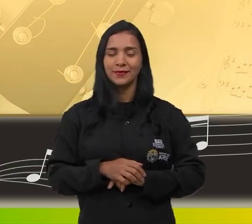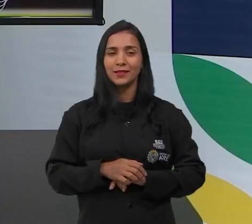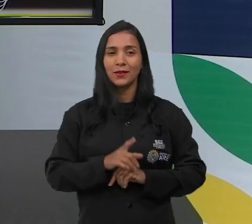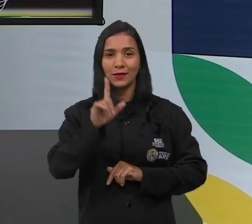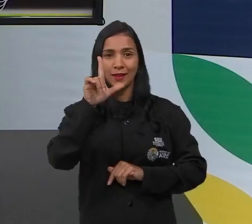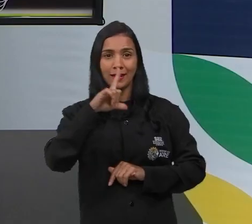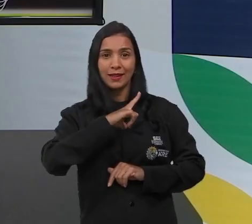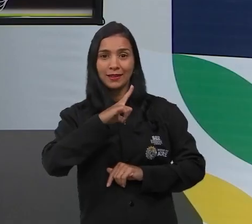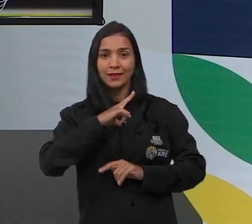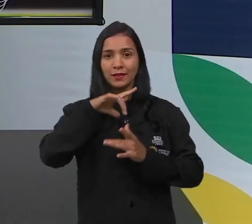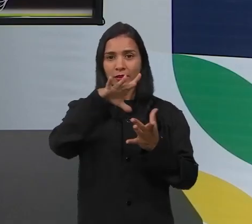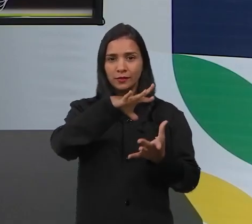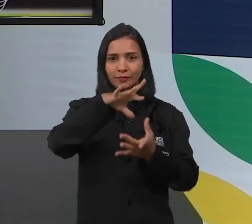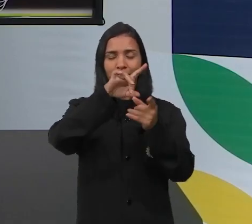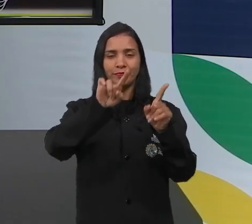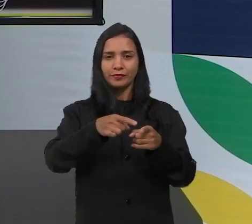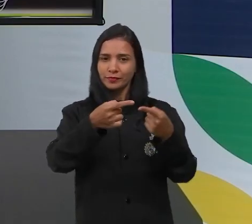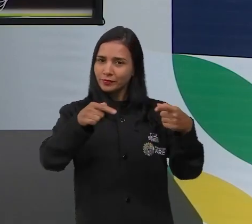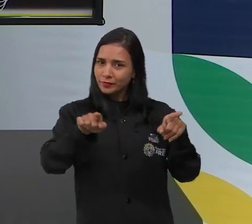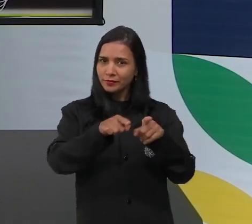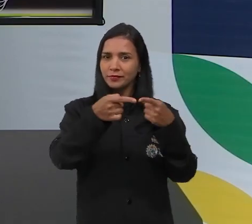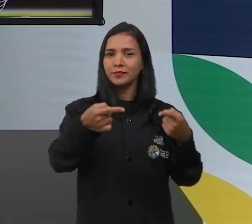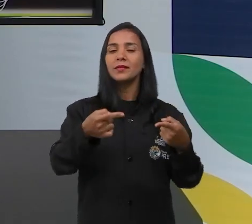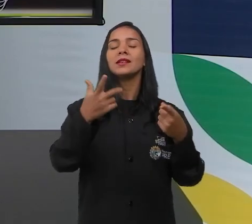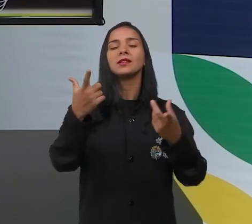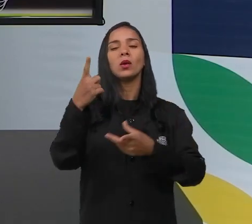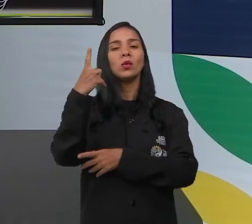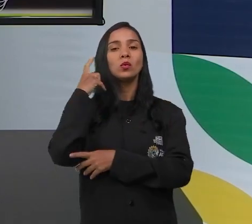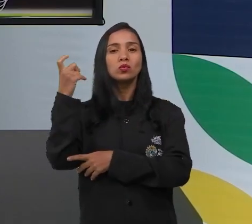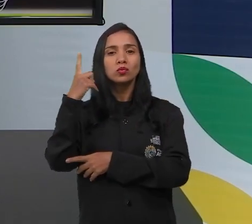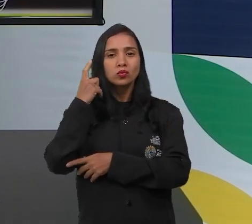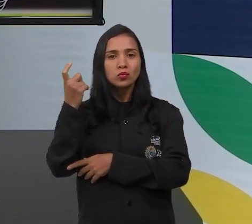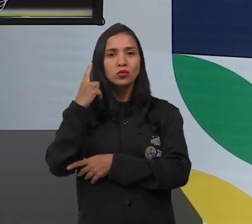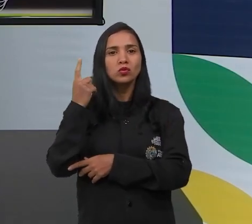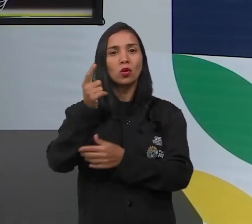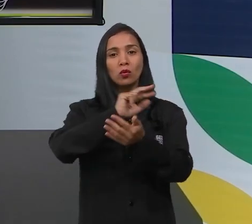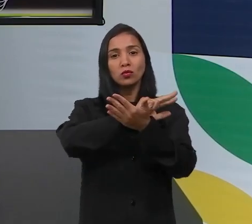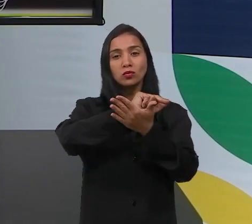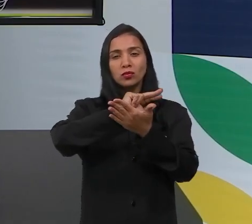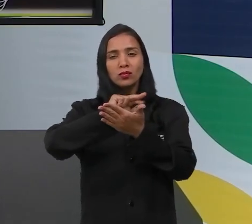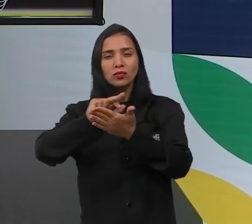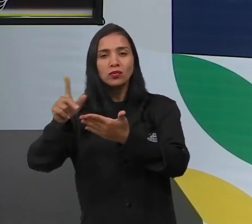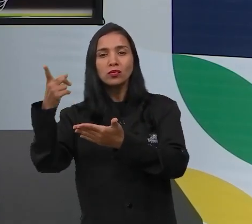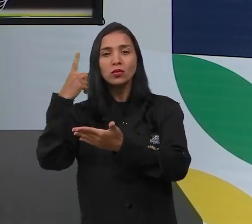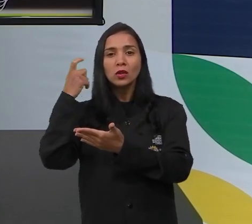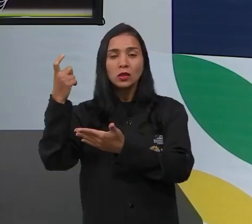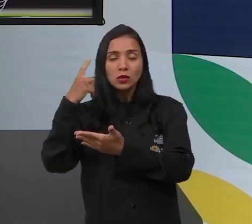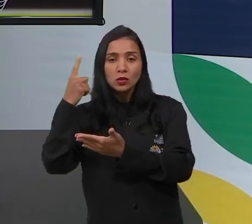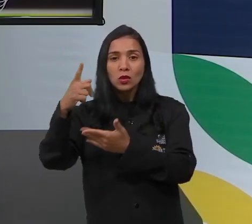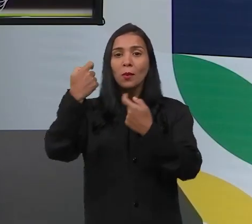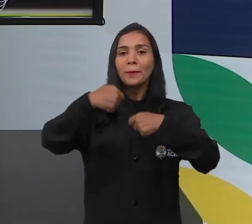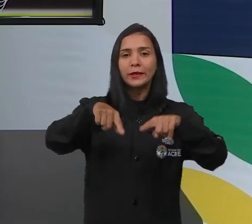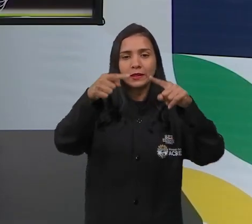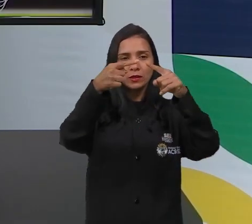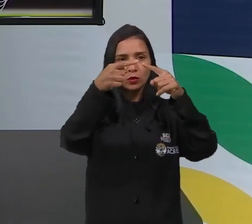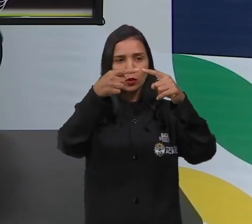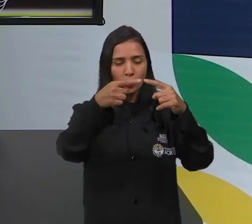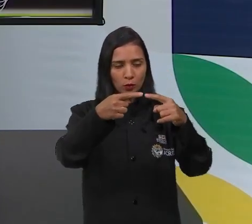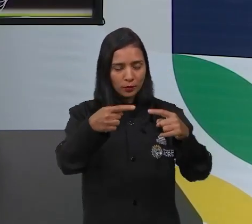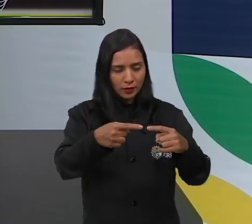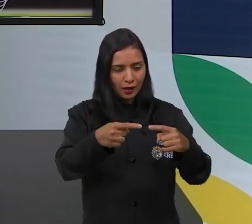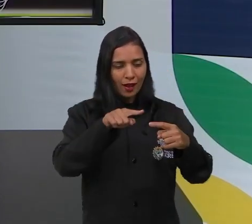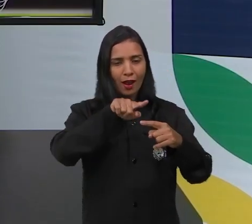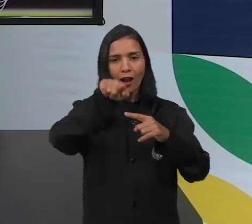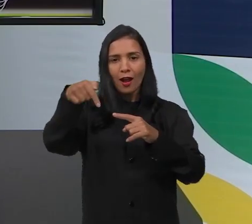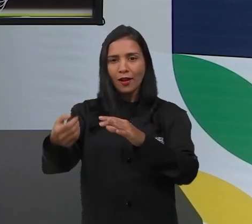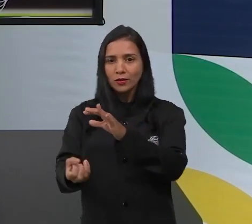os sons eles servem para compor as músicas, para fazer as músicas, mas esses sons eles precisam estar em harmonia. Imagina todos os